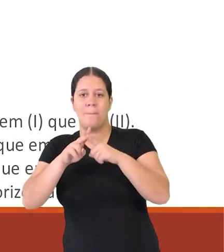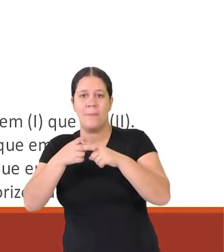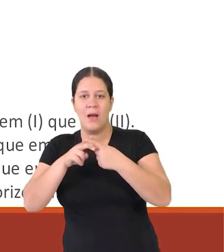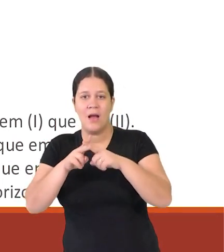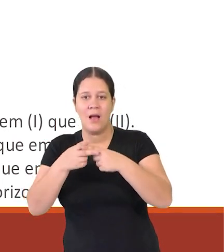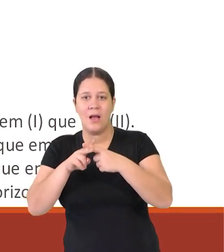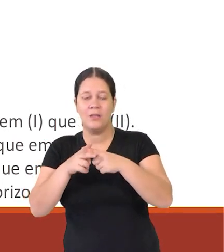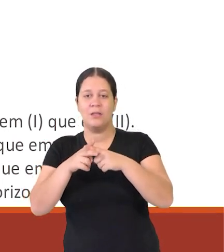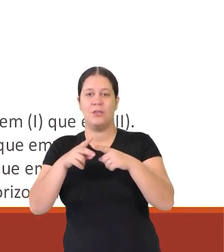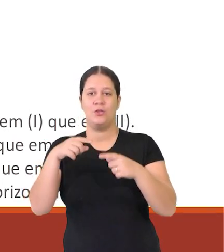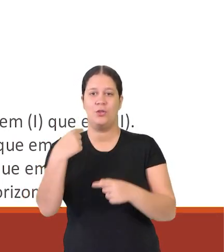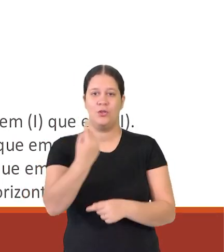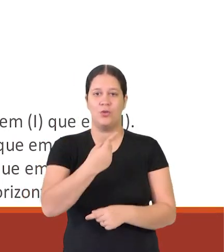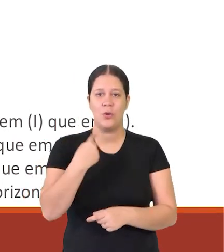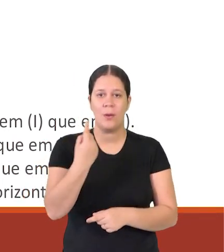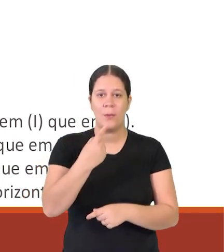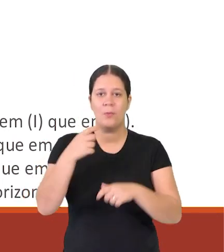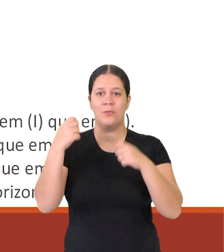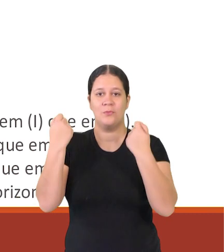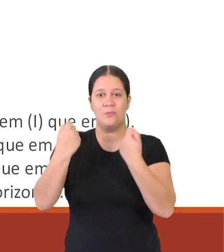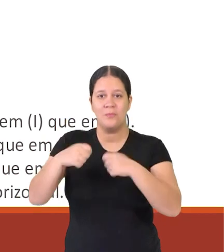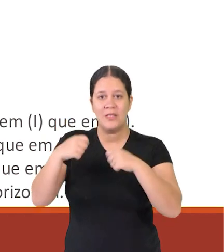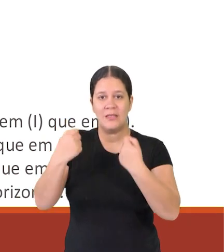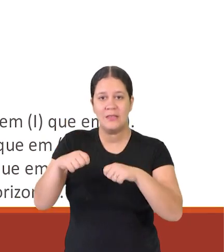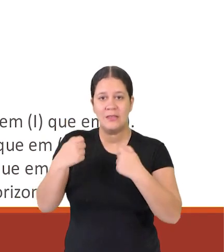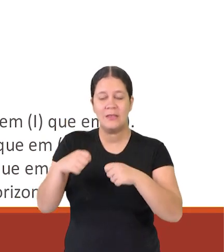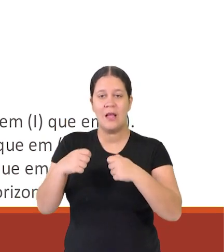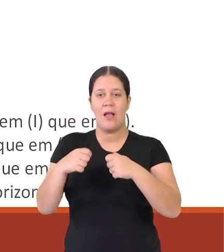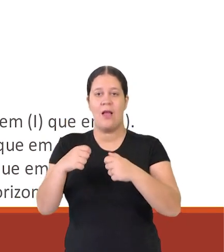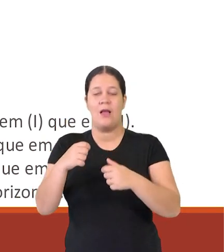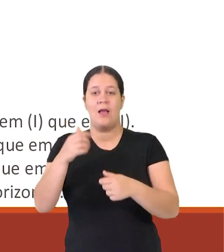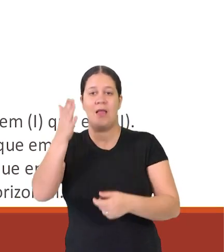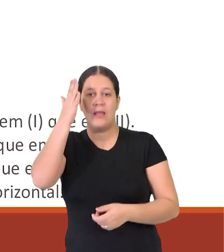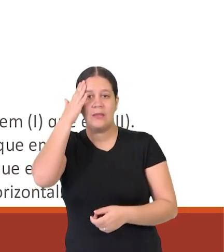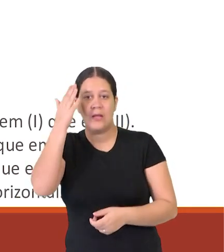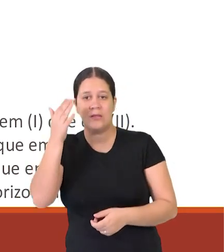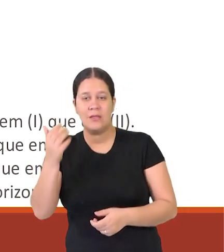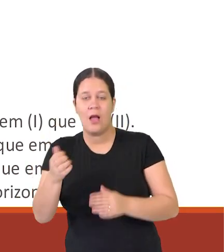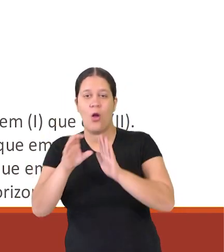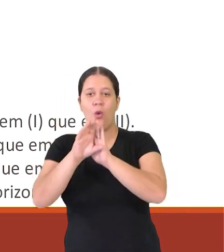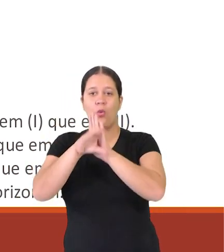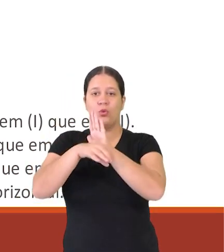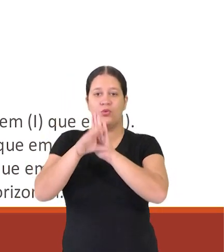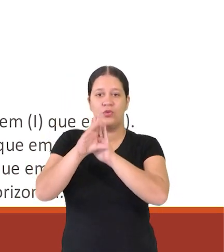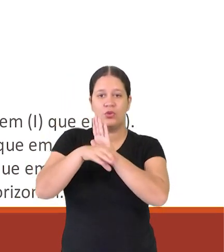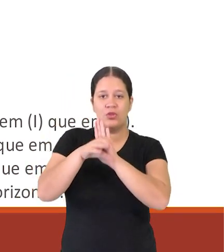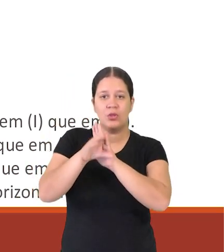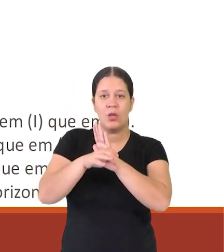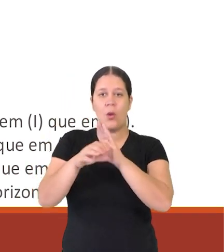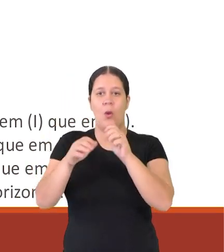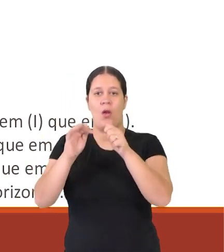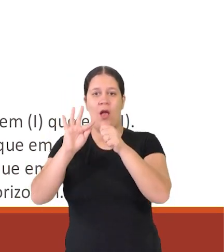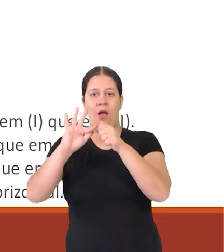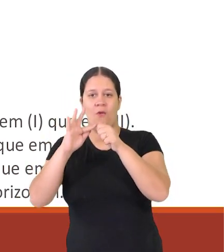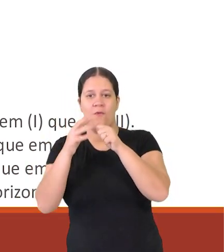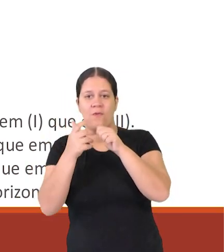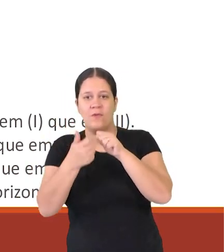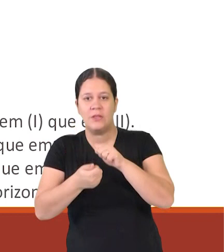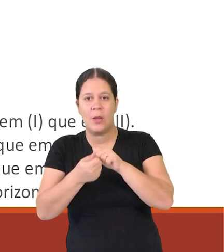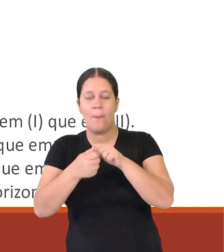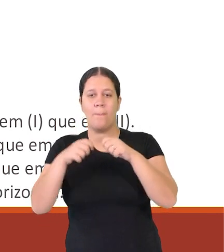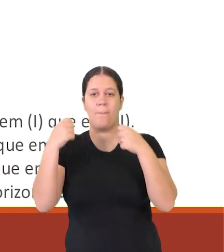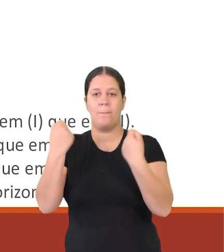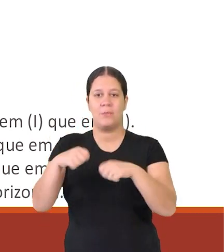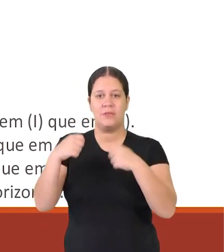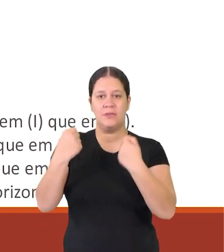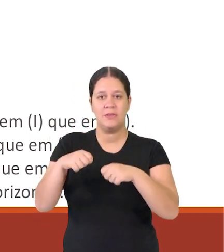gente precisa se ater a determinados conceitos de física que serão necessários